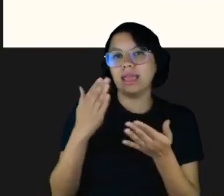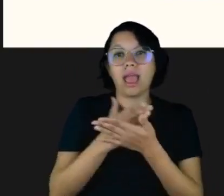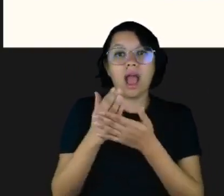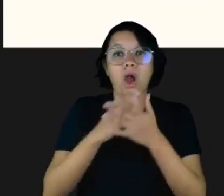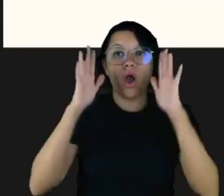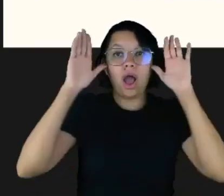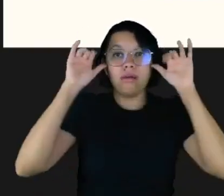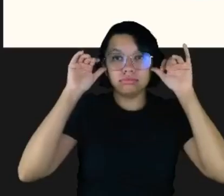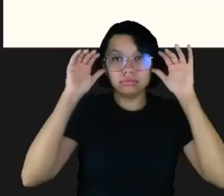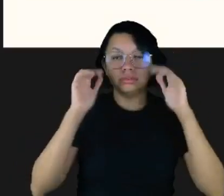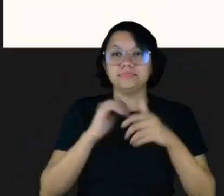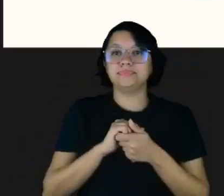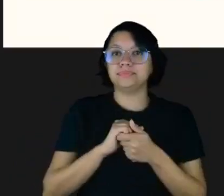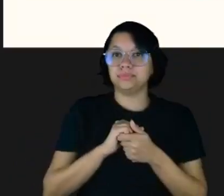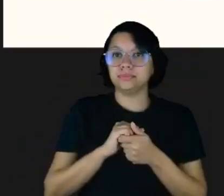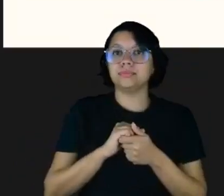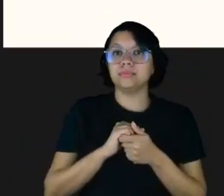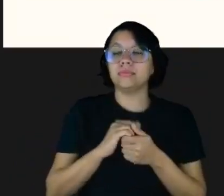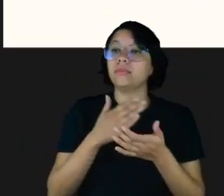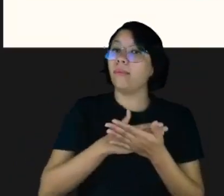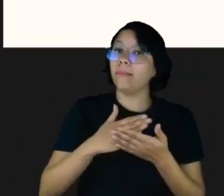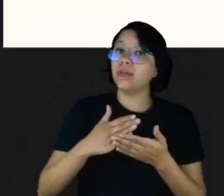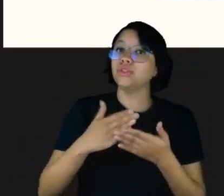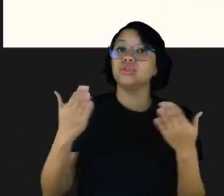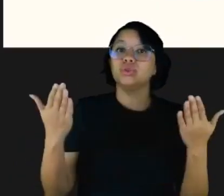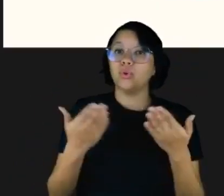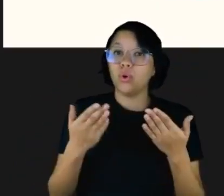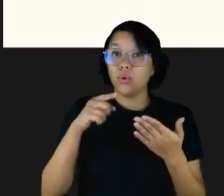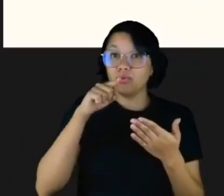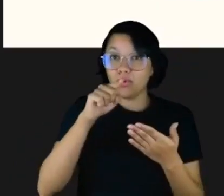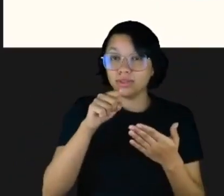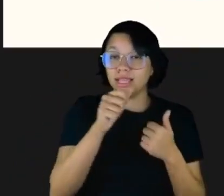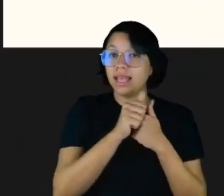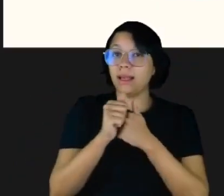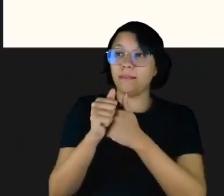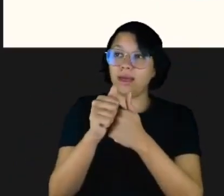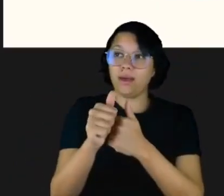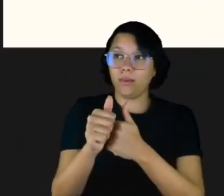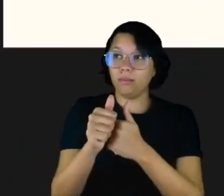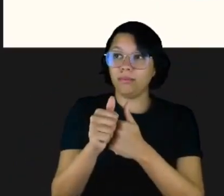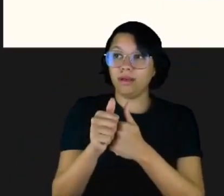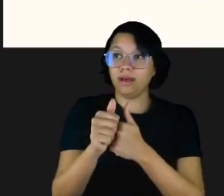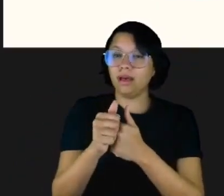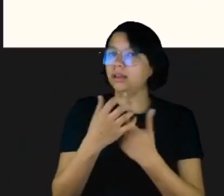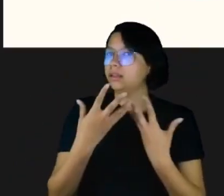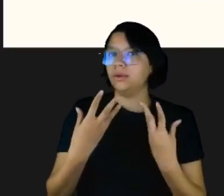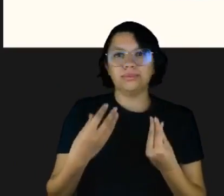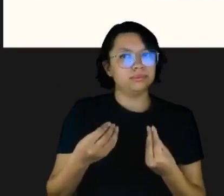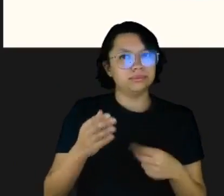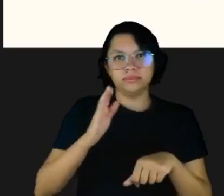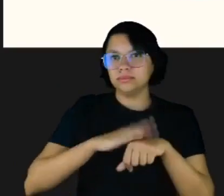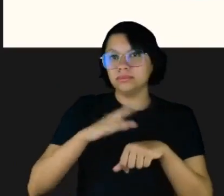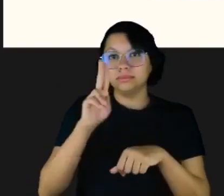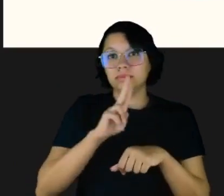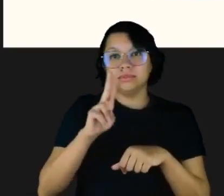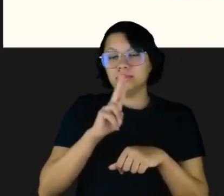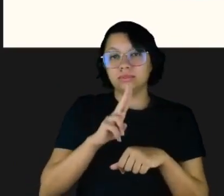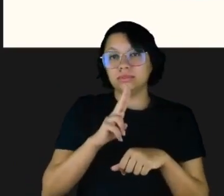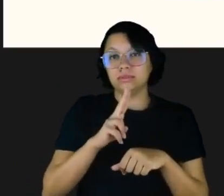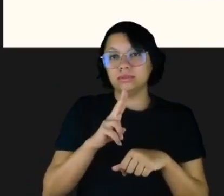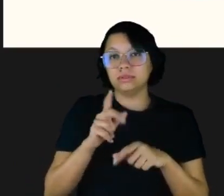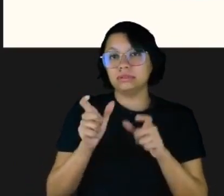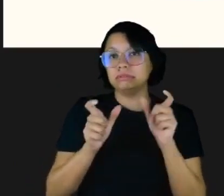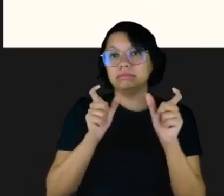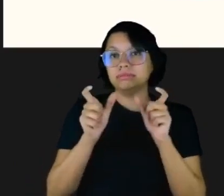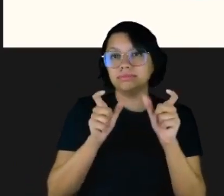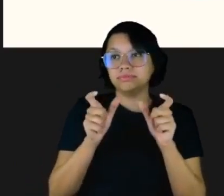demência. Então, a partir de hoje, você que está aqui, você que me acompanha, não vamos mais usar essa expressão. O idoso é